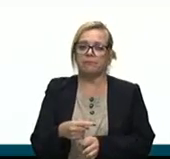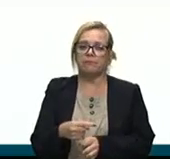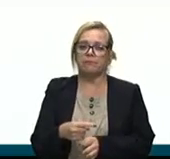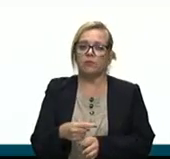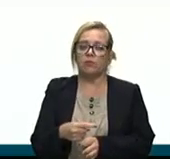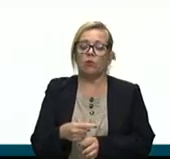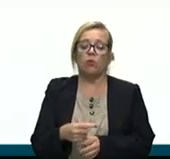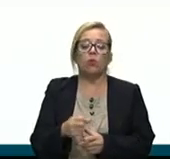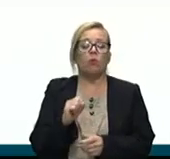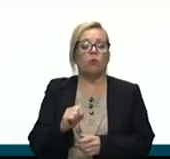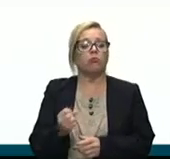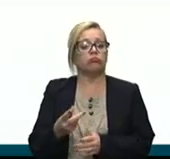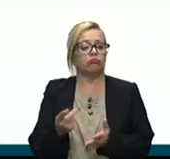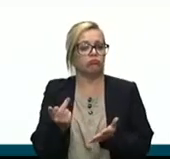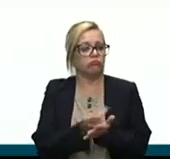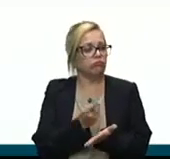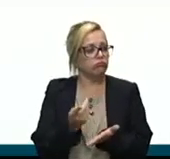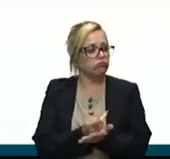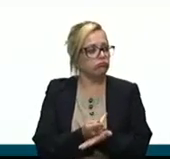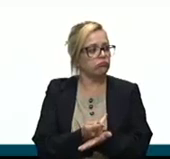de erro